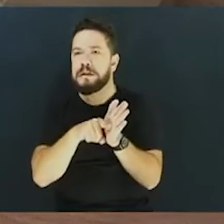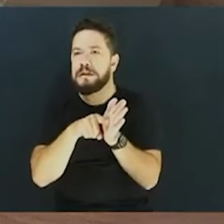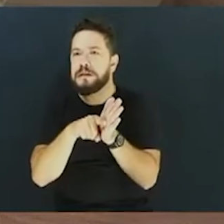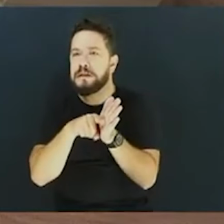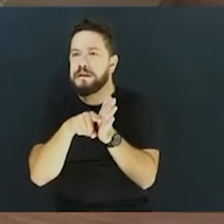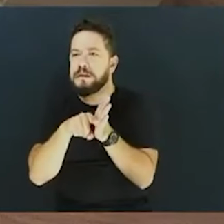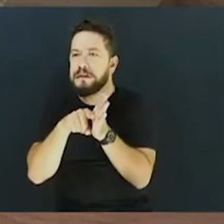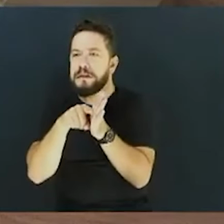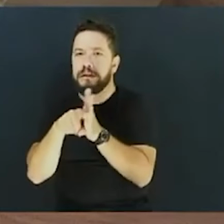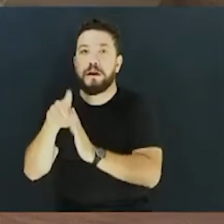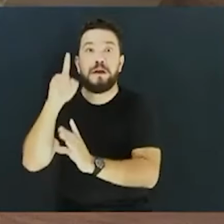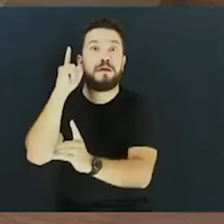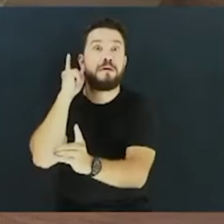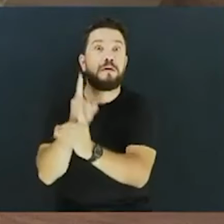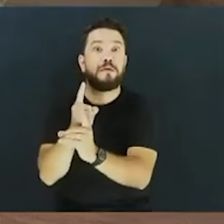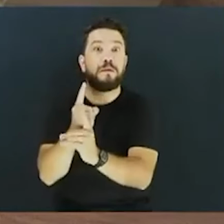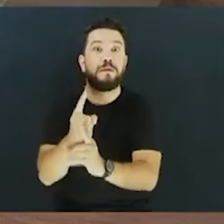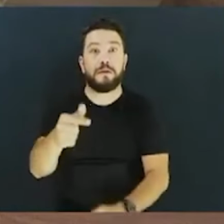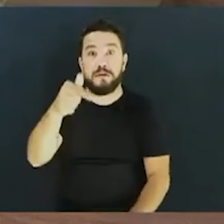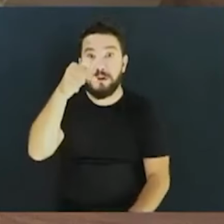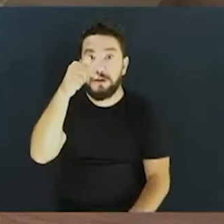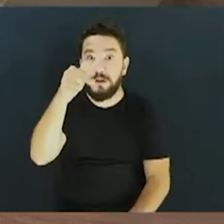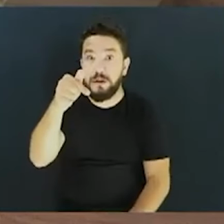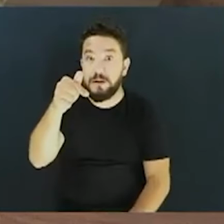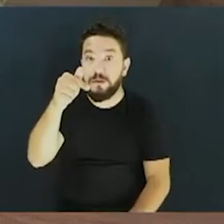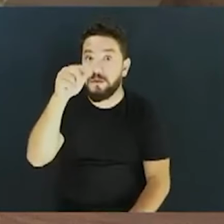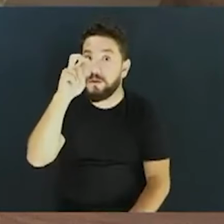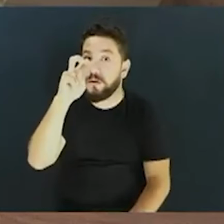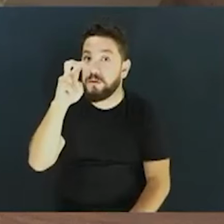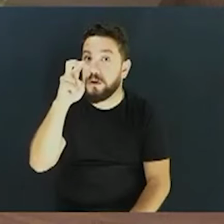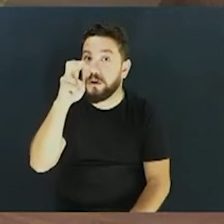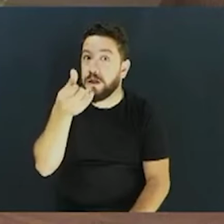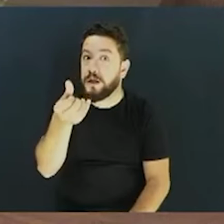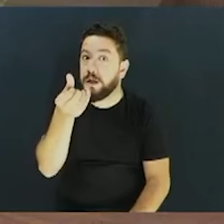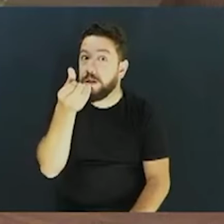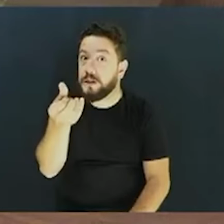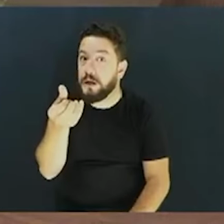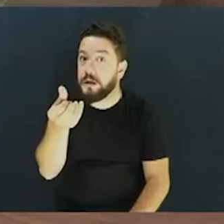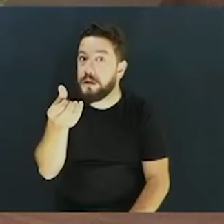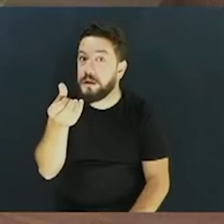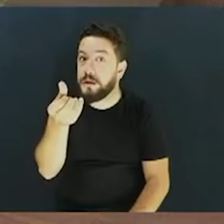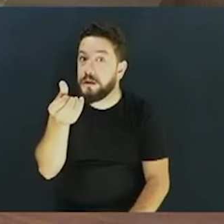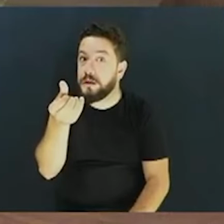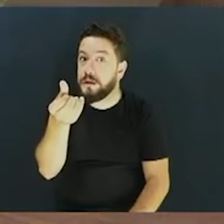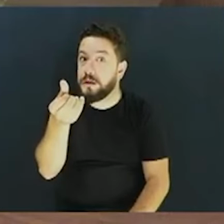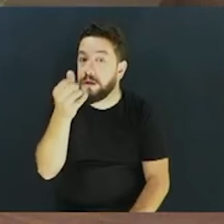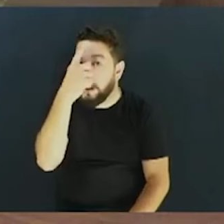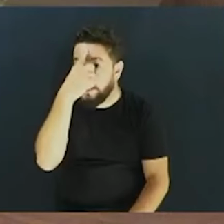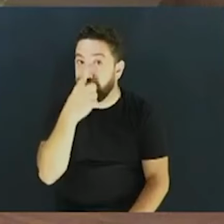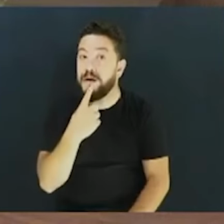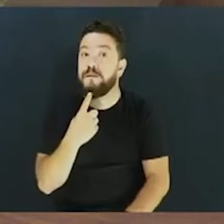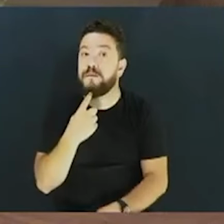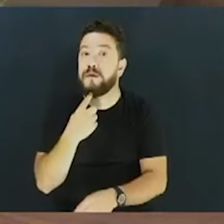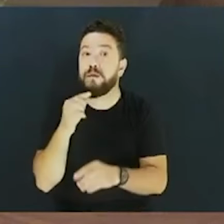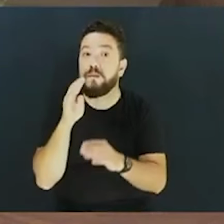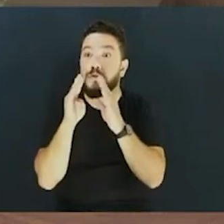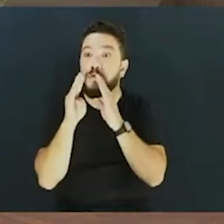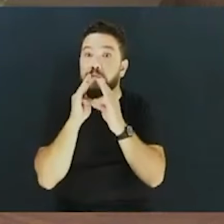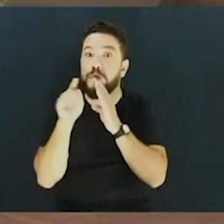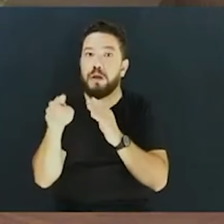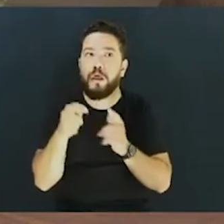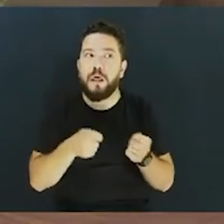756 perfis com diferentes redes incitando o ódio e a violência. Então, acho que ninguém mais aqui